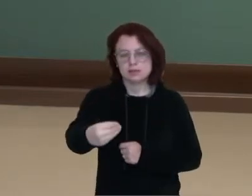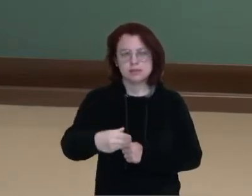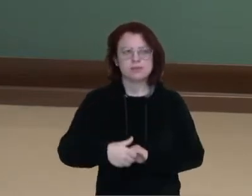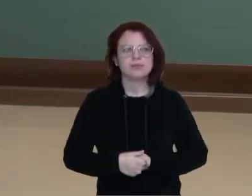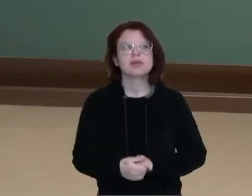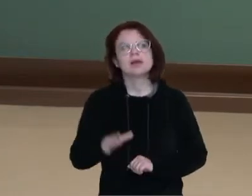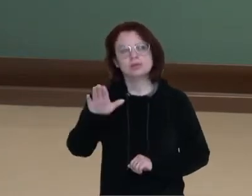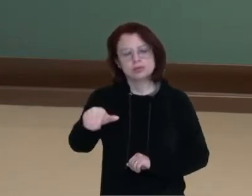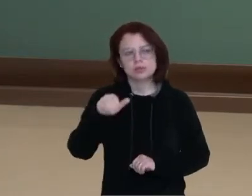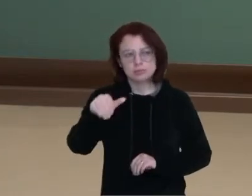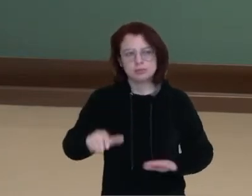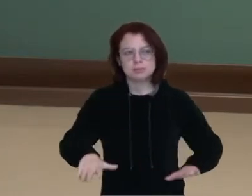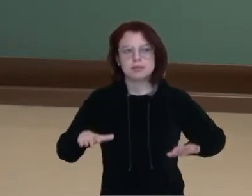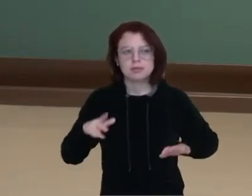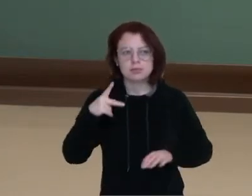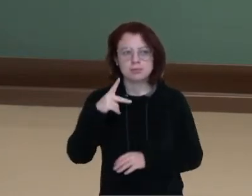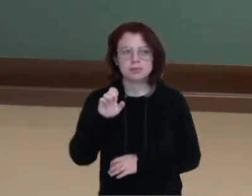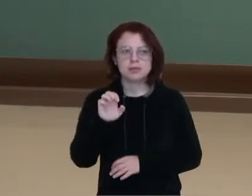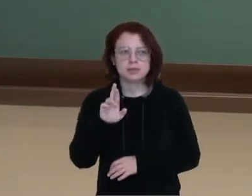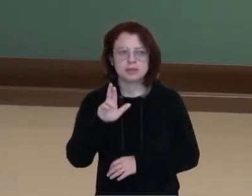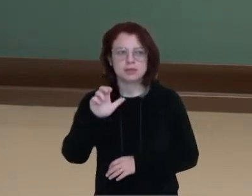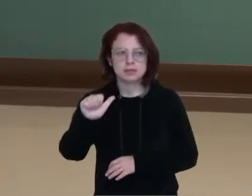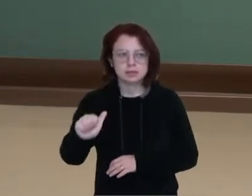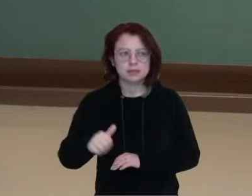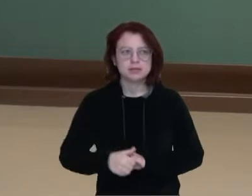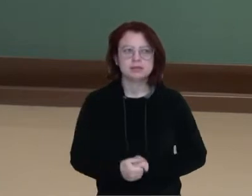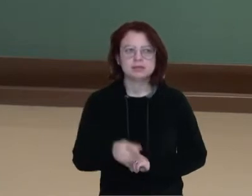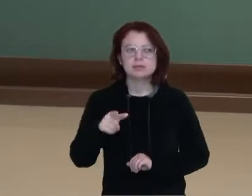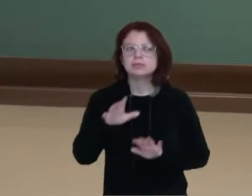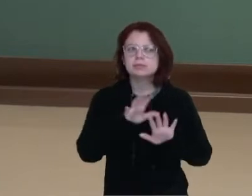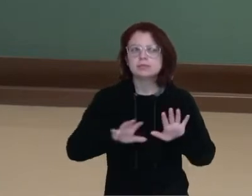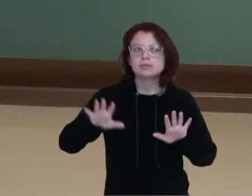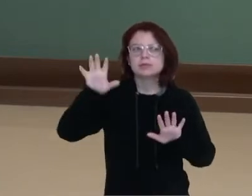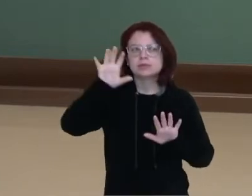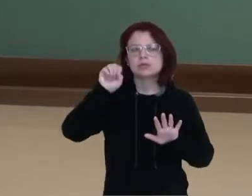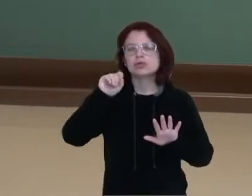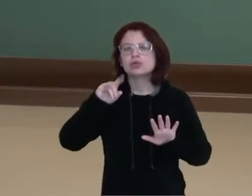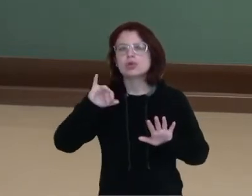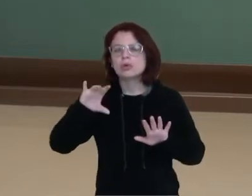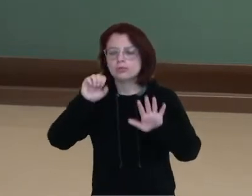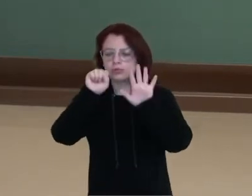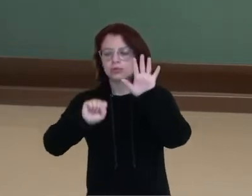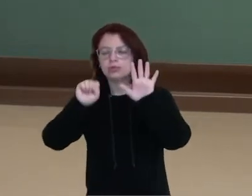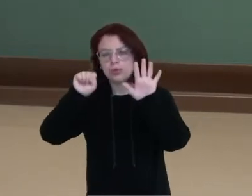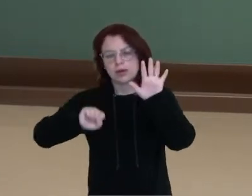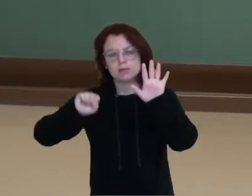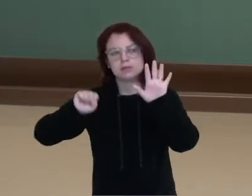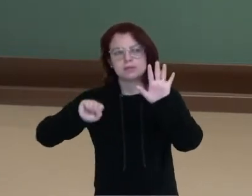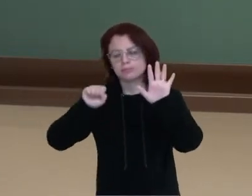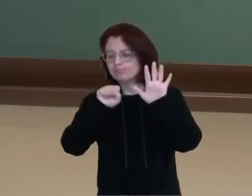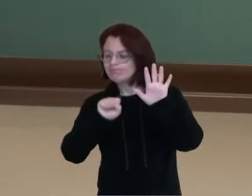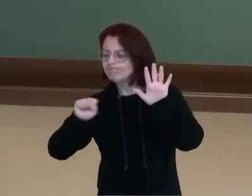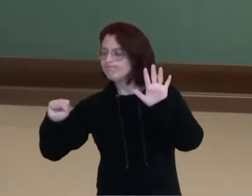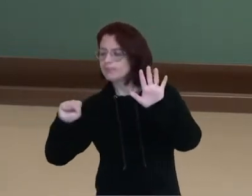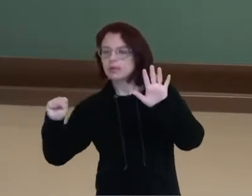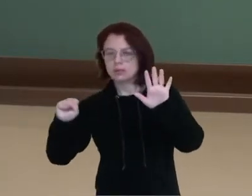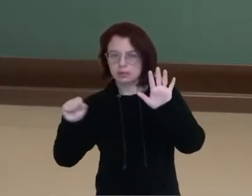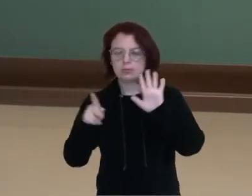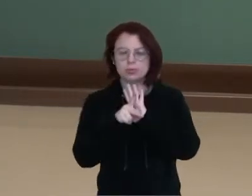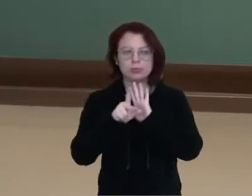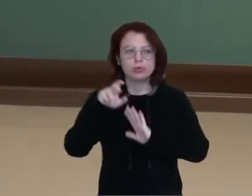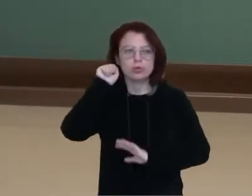Império Persa. Situado no sudoeste da Ásia, fundado no século VI por Ciro o Grande, que derrubou o Império